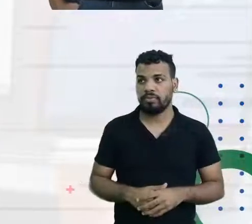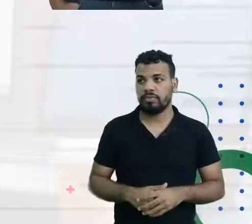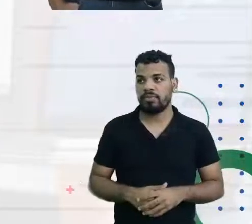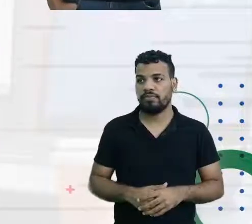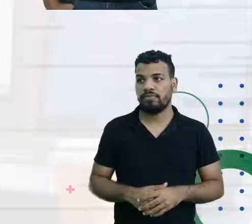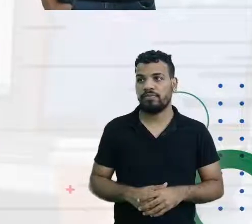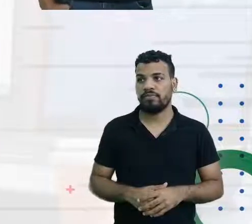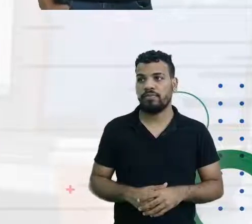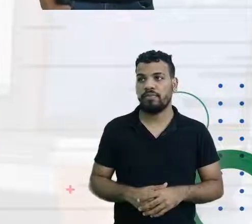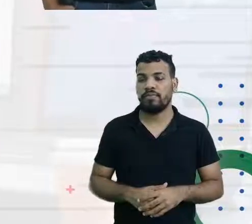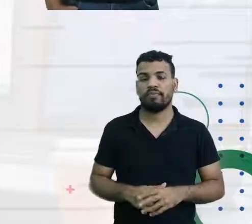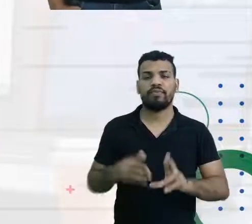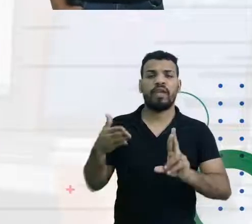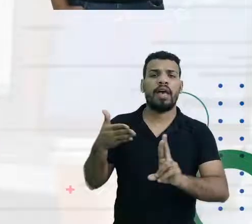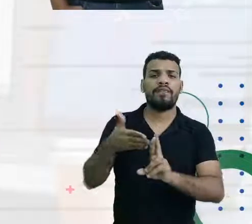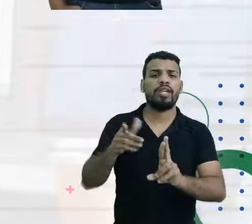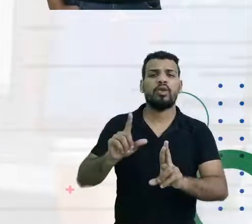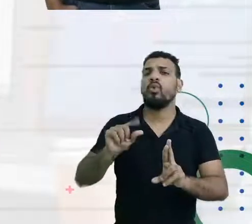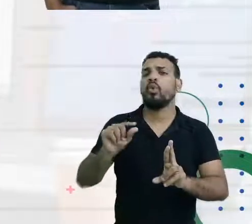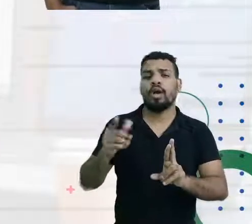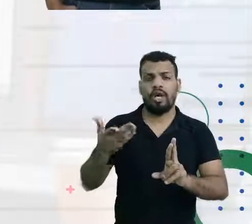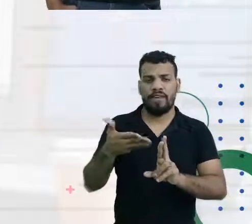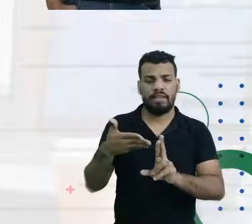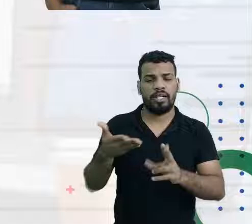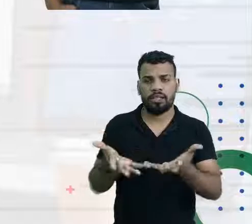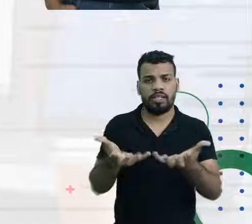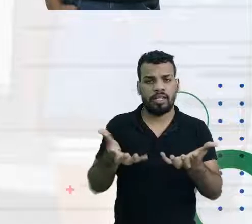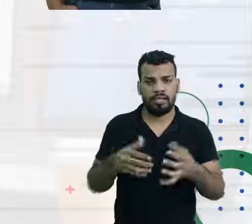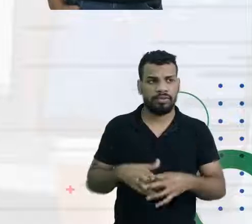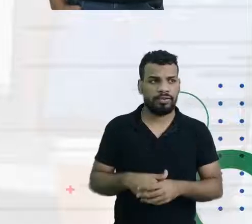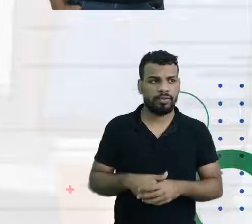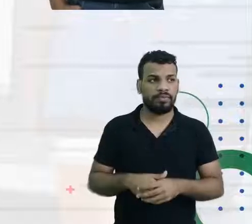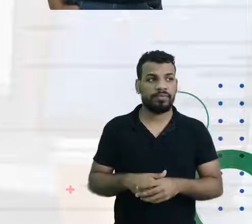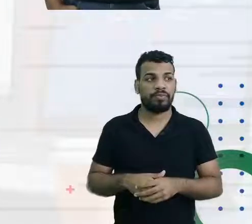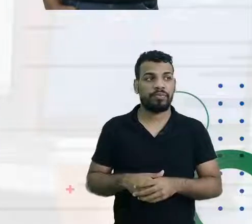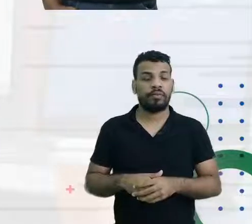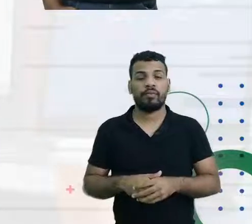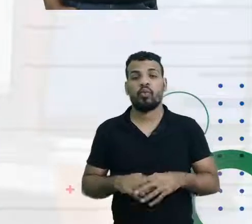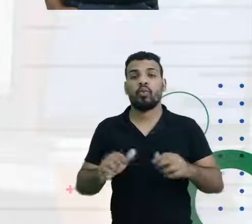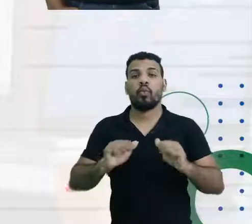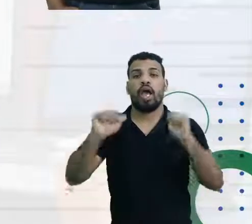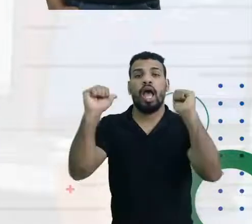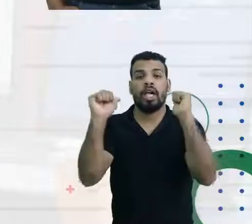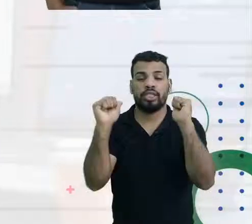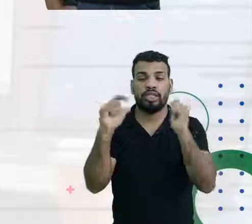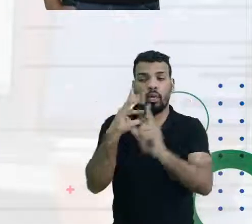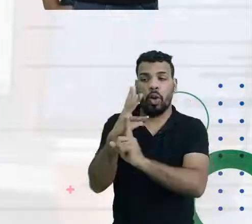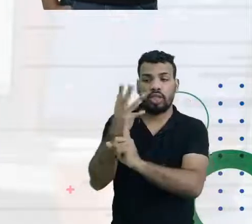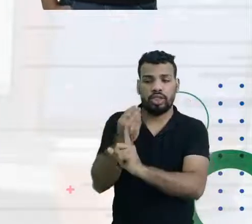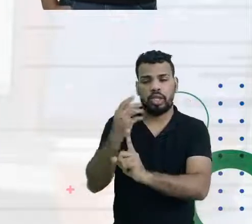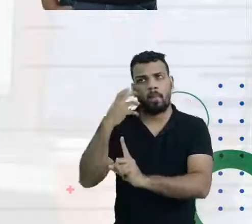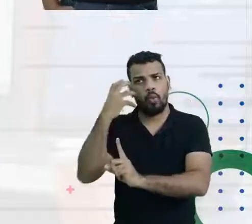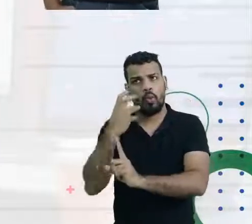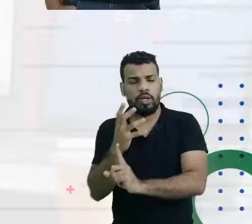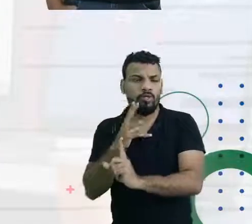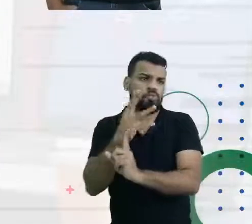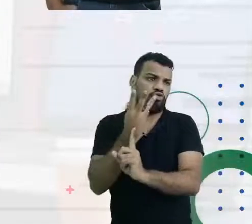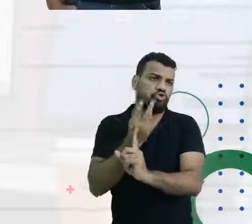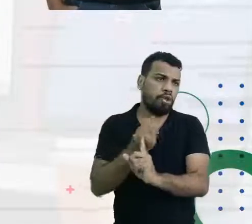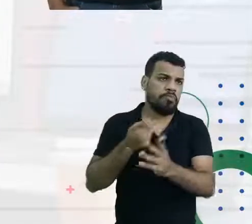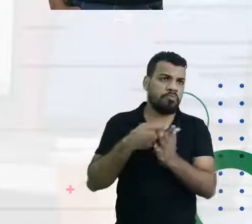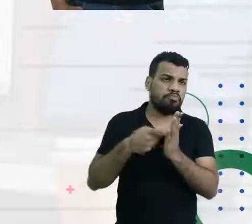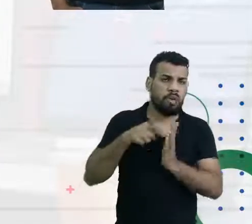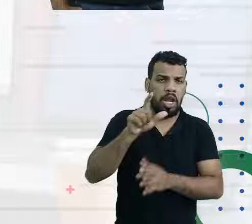Vamos lá, referências. Por que eu queria falar de referências? Todo artista, seja ele de música, de literatura,